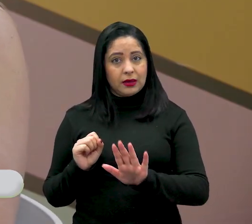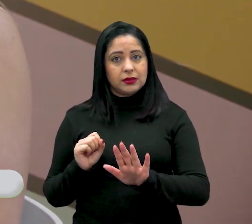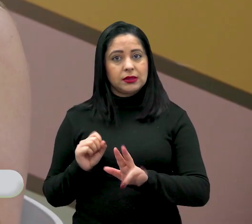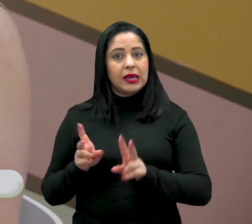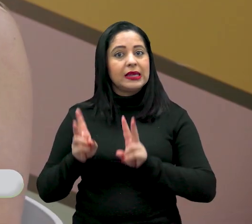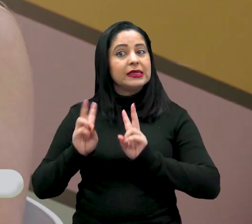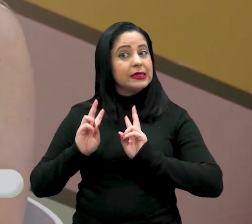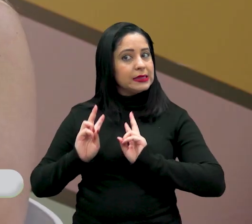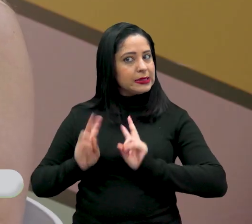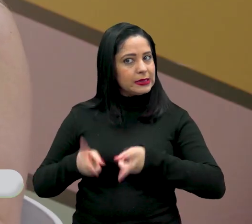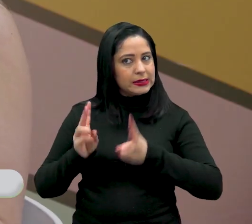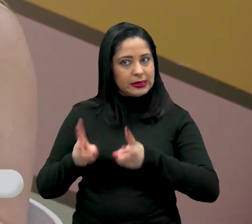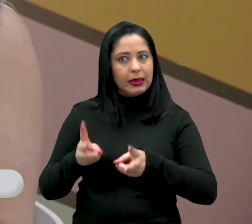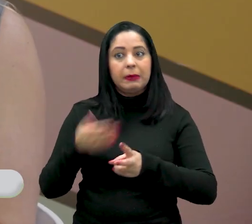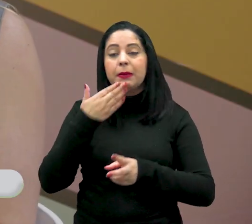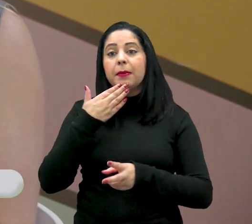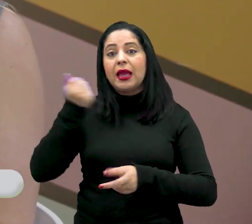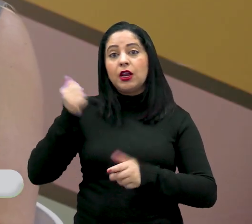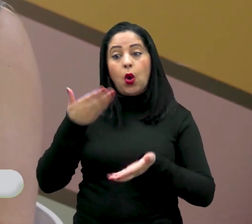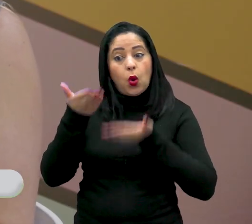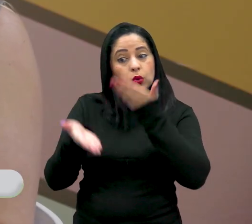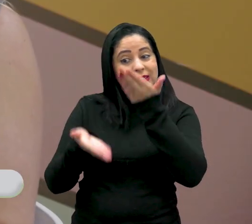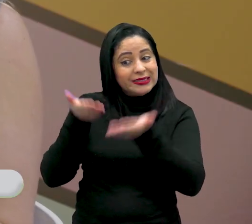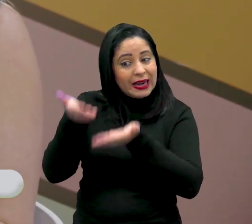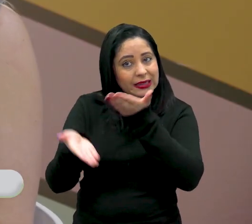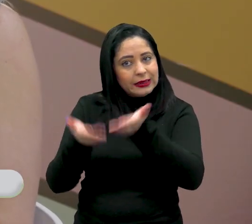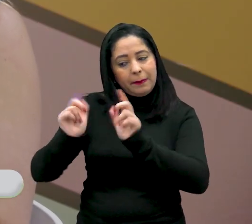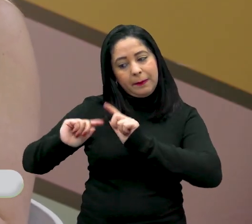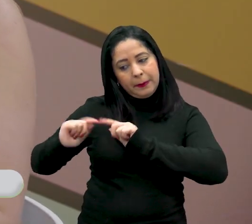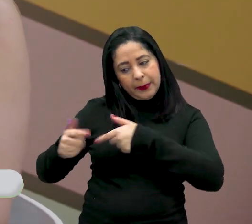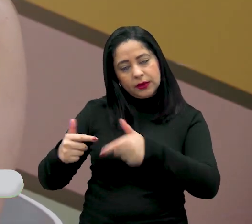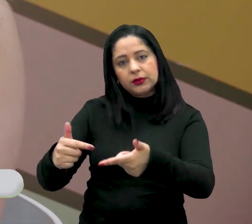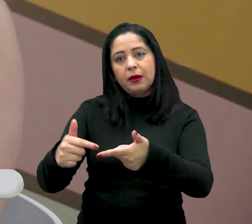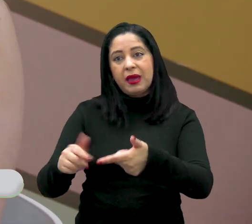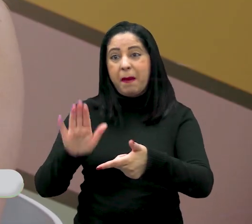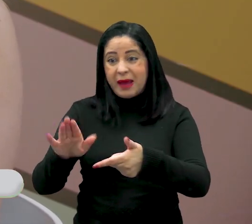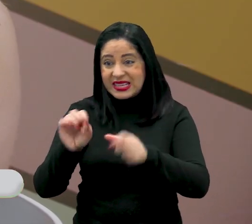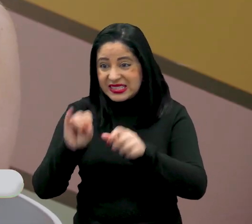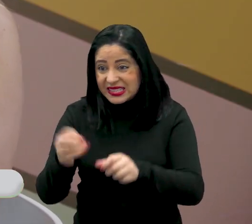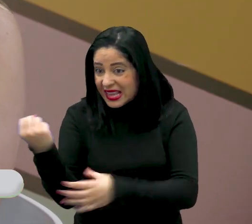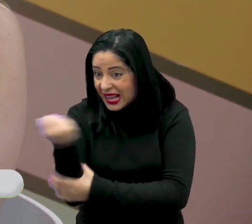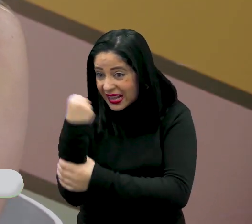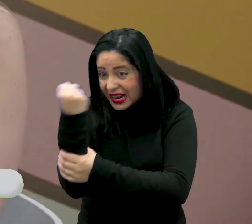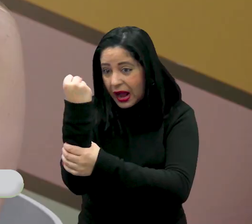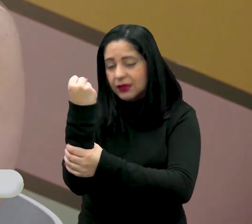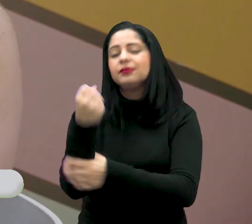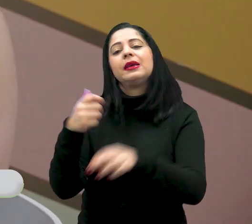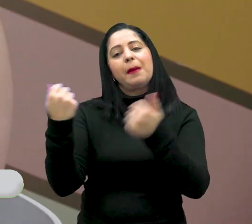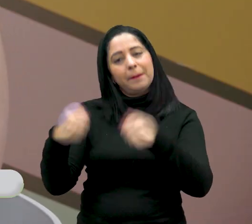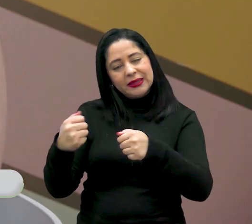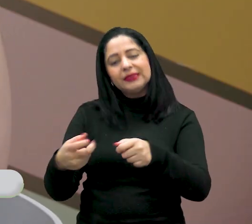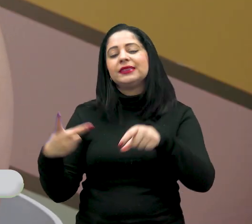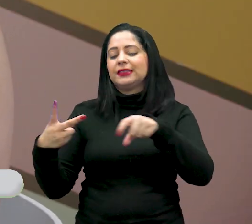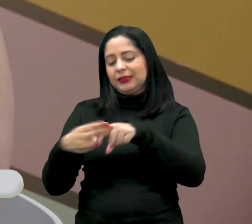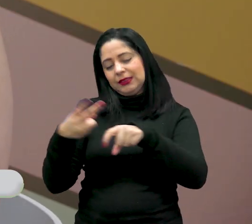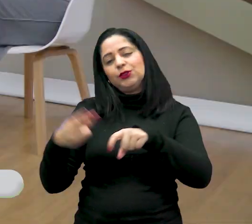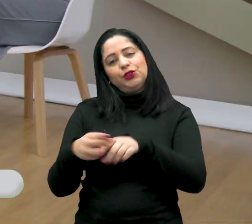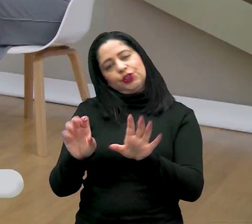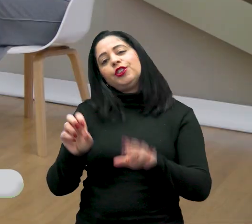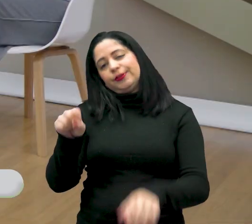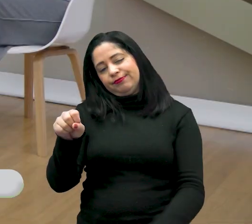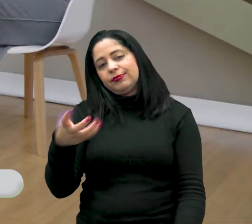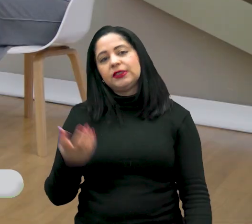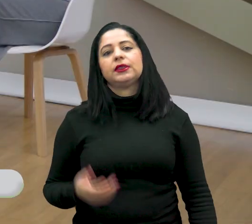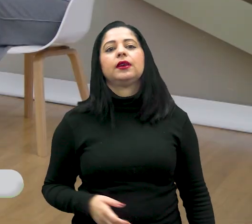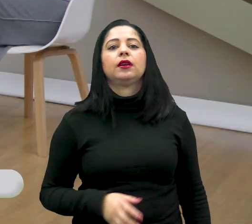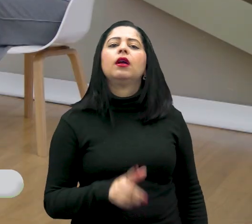tende sempre a tratamento conservadores, mas, quando necessário, precisa da cirurgia e não tem como fugir, né?